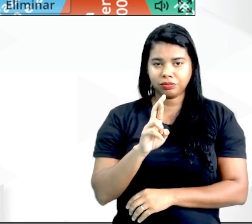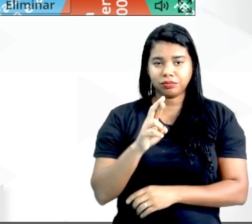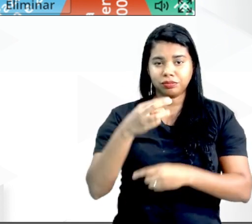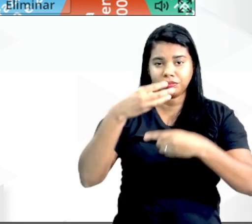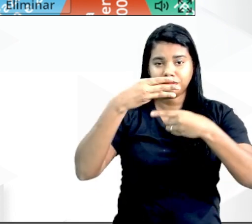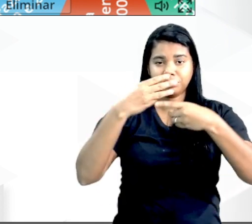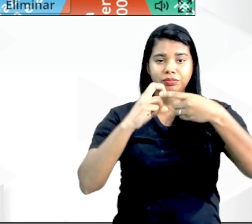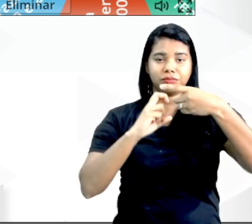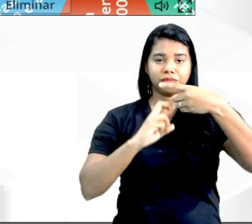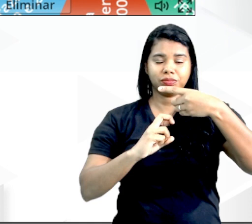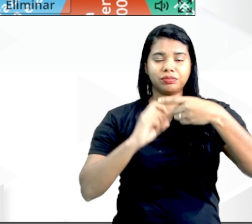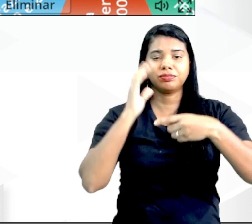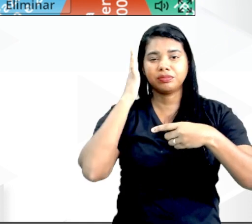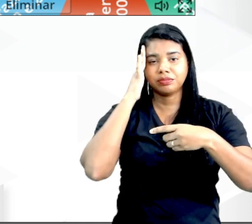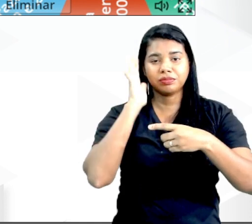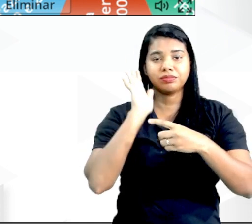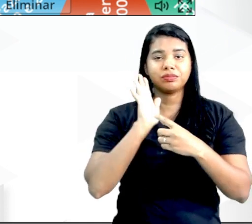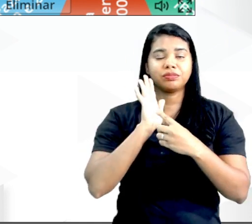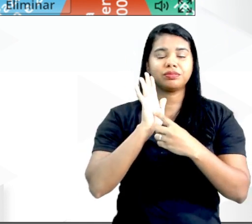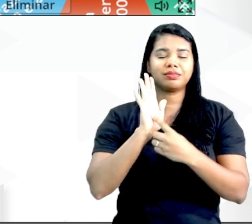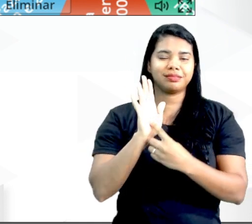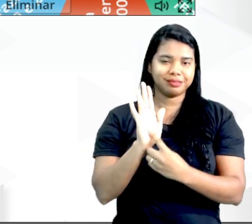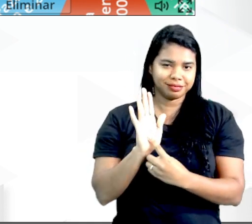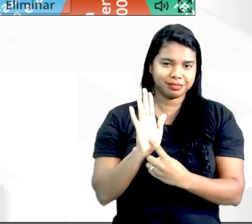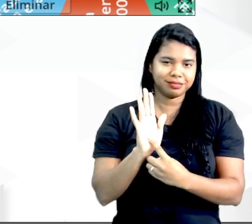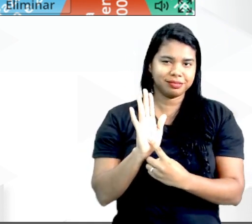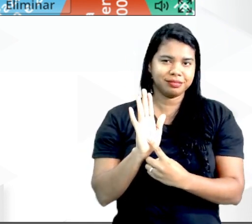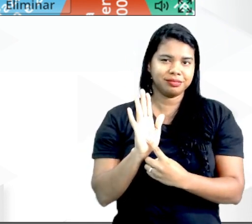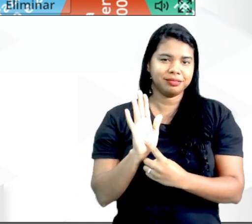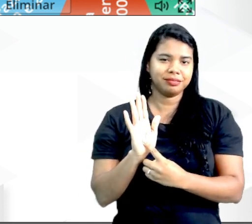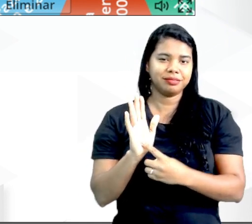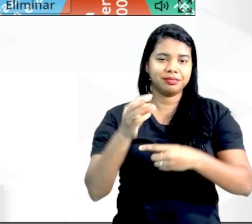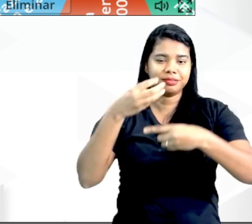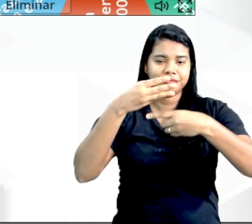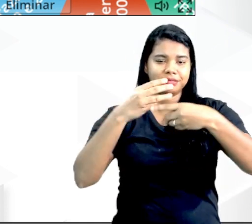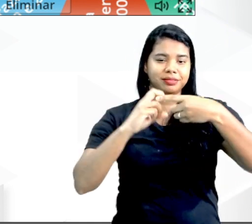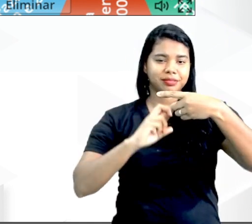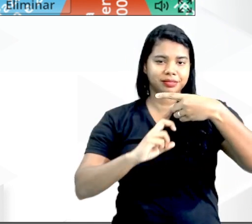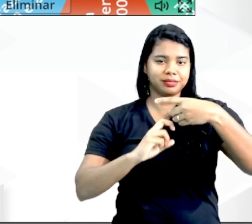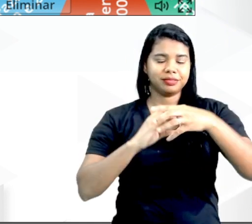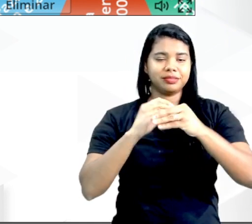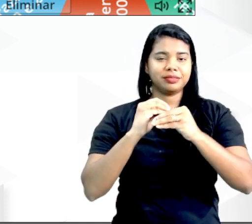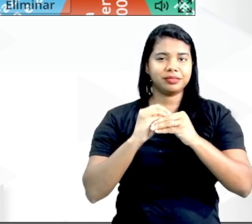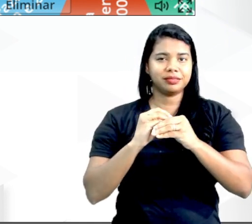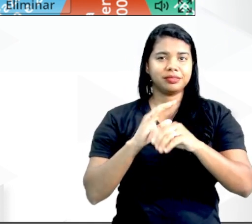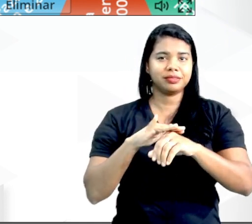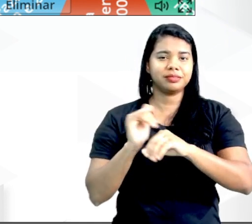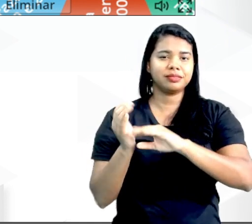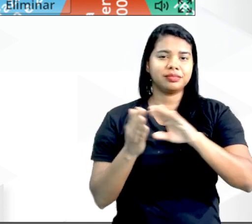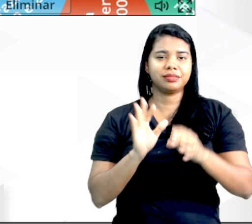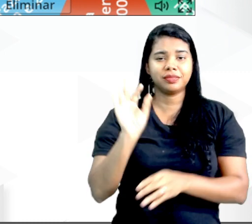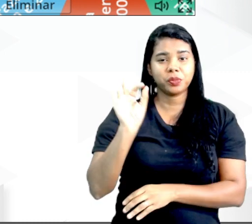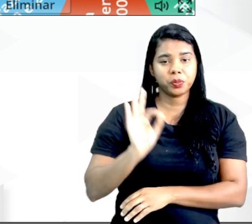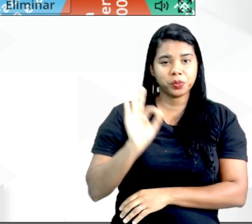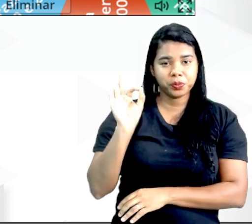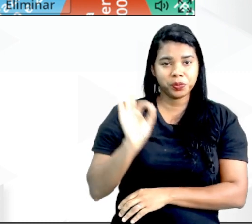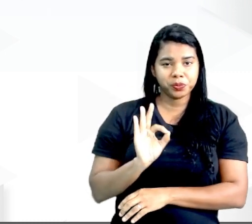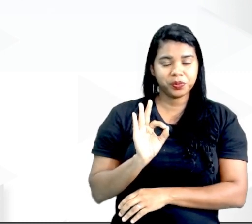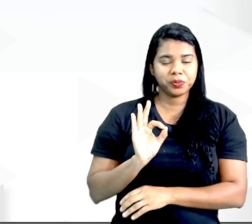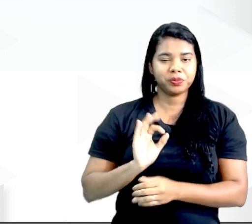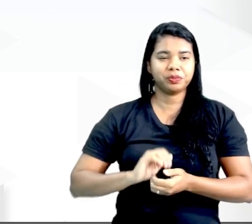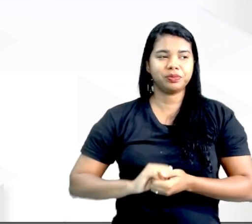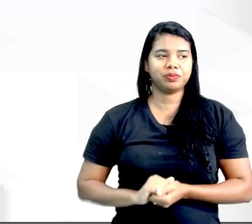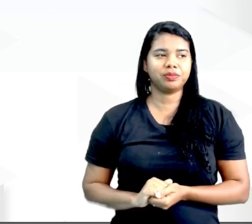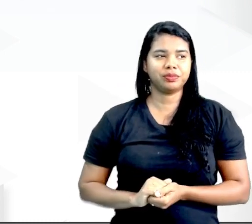sobre 5, é a representação decimal de 3 sobre 5, tá bom? Que nós chamamos de taxa. Tranquilo, então? 3